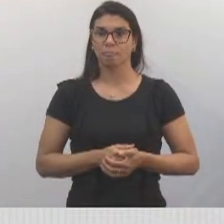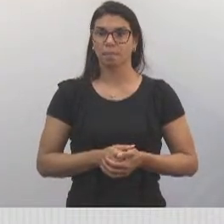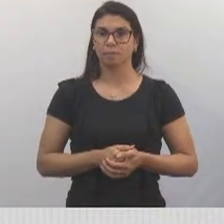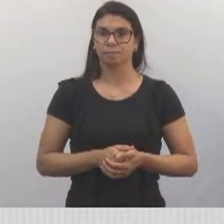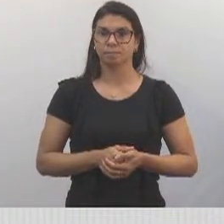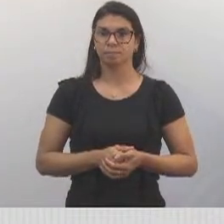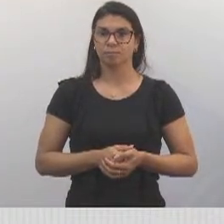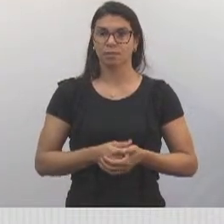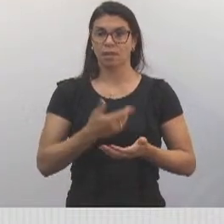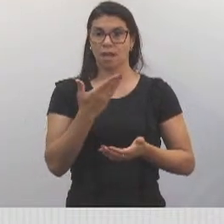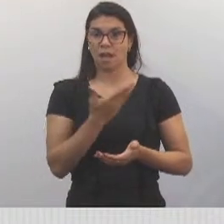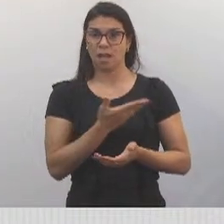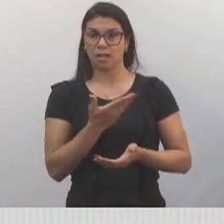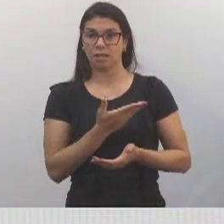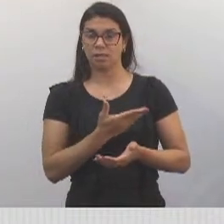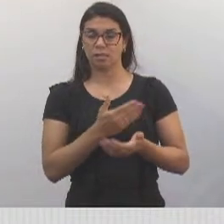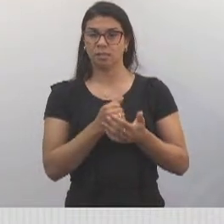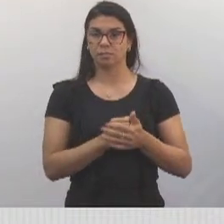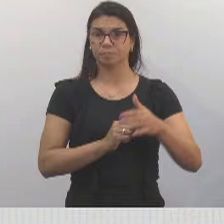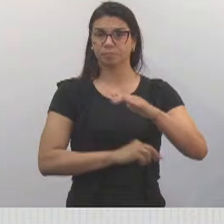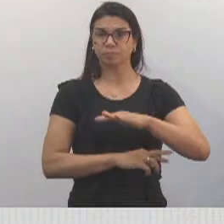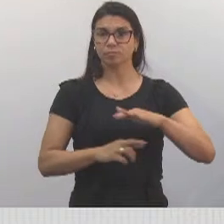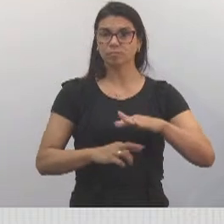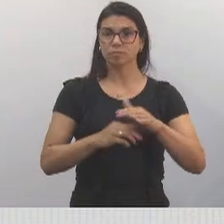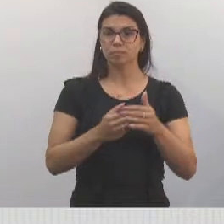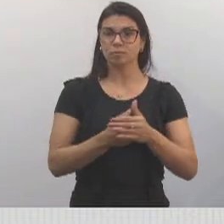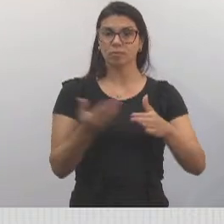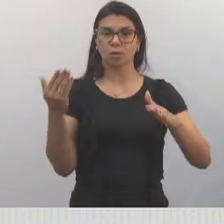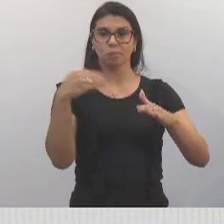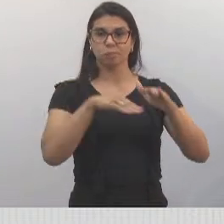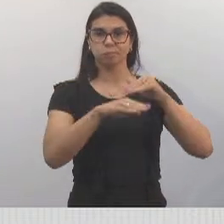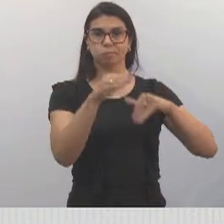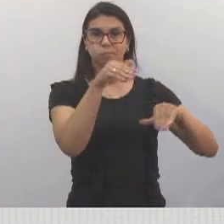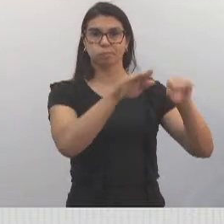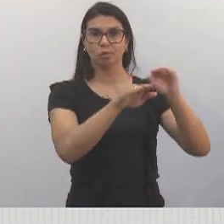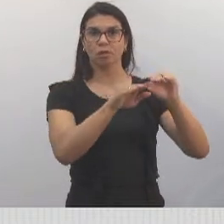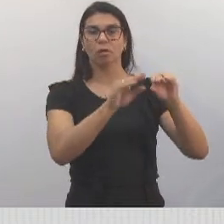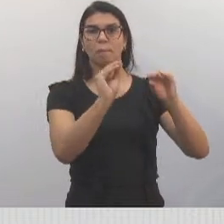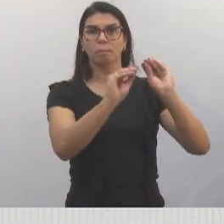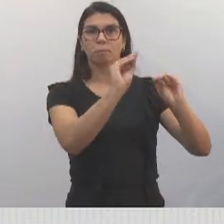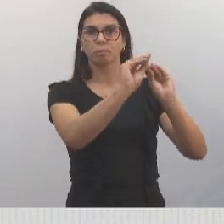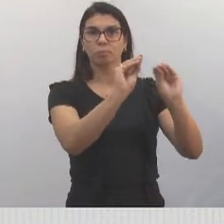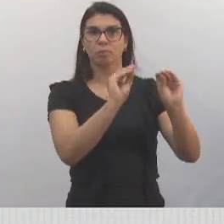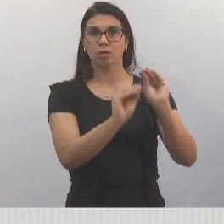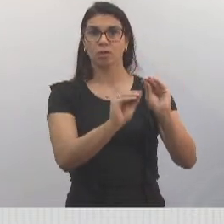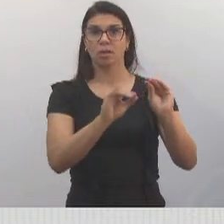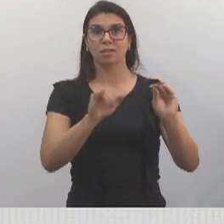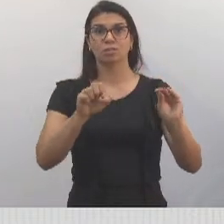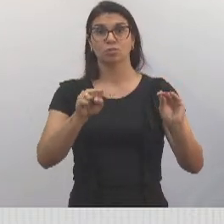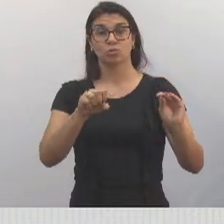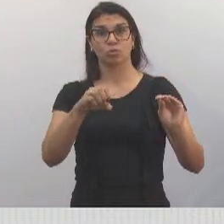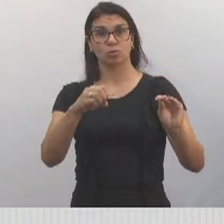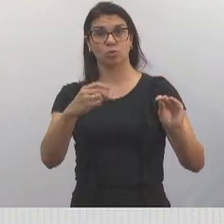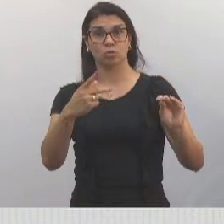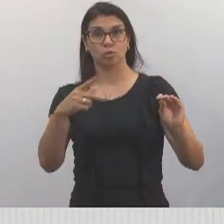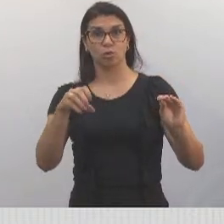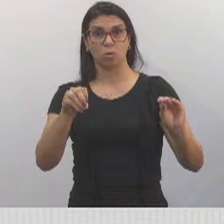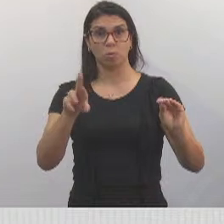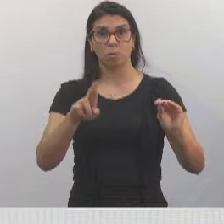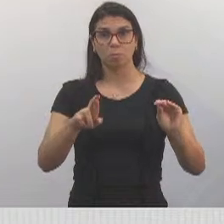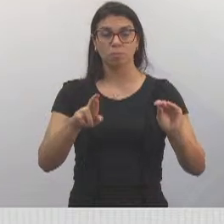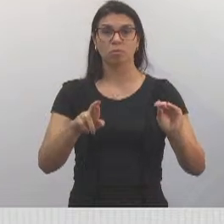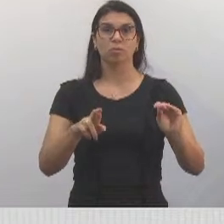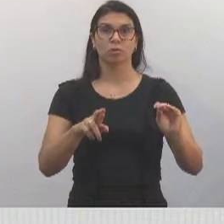até isopor lá, Flavinho. Colocaram isopor para dar uma maquiada. E todo mundo está falando que a ponte que tem que